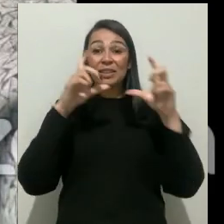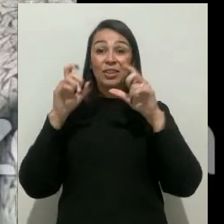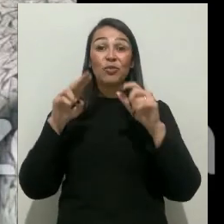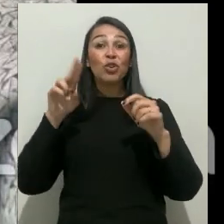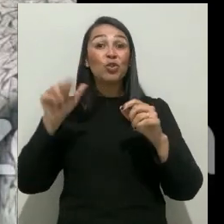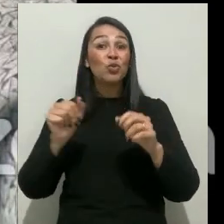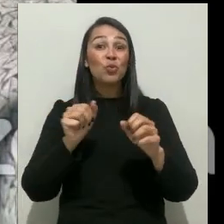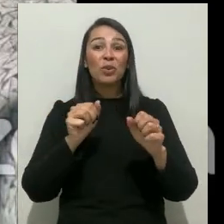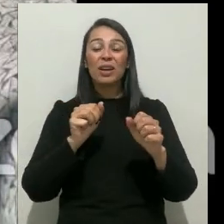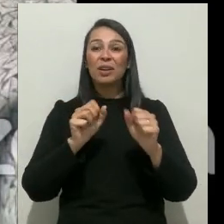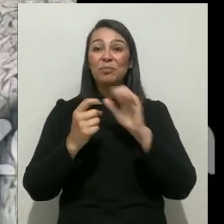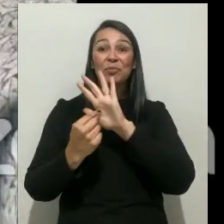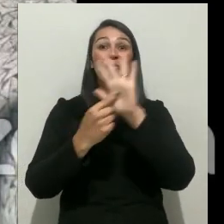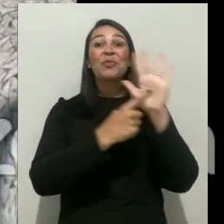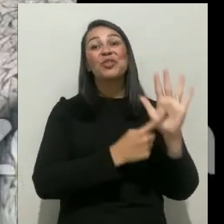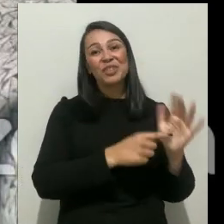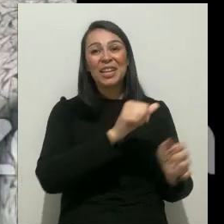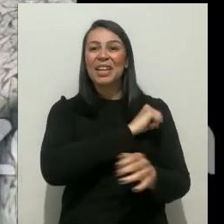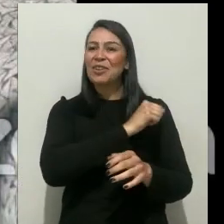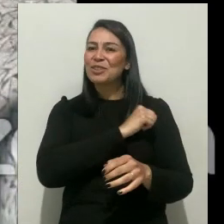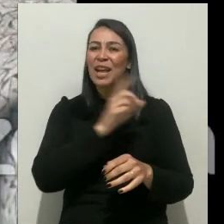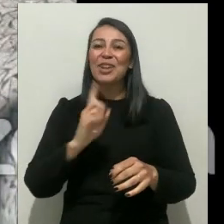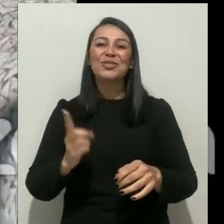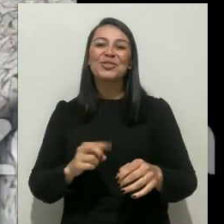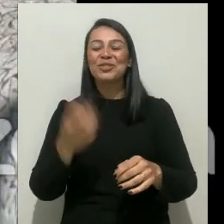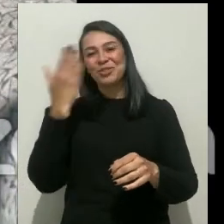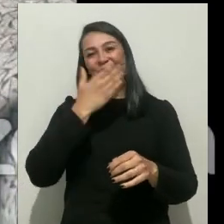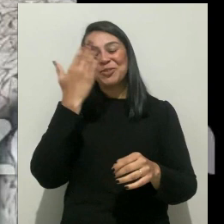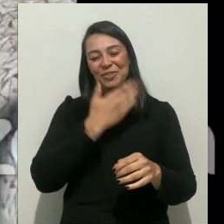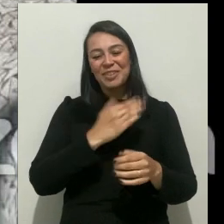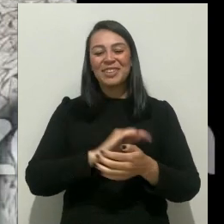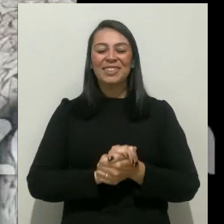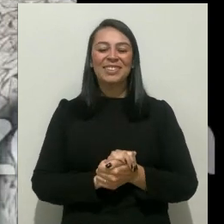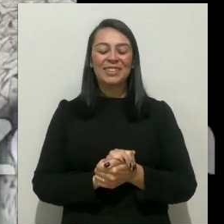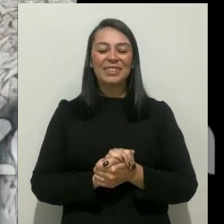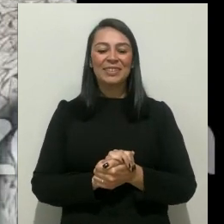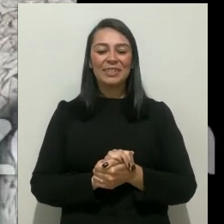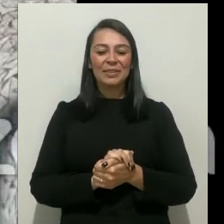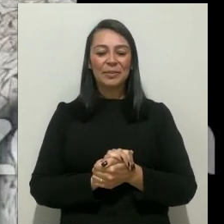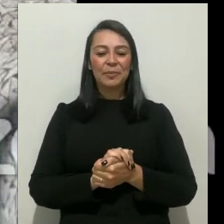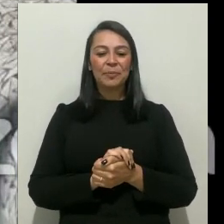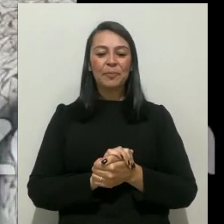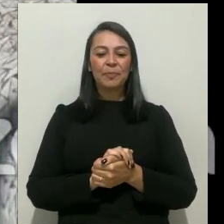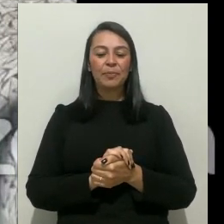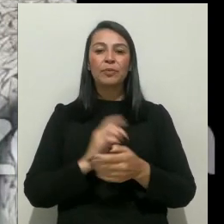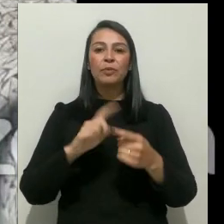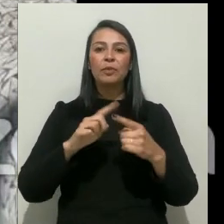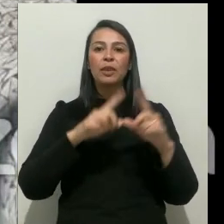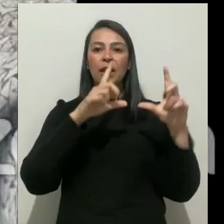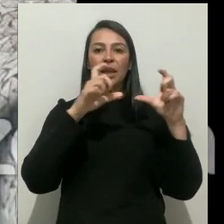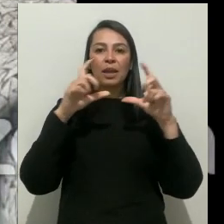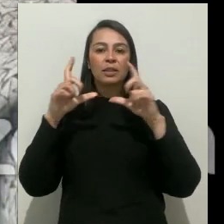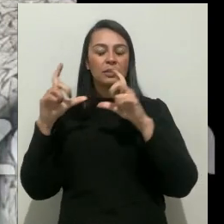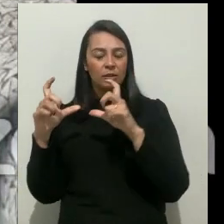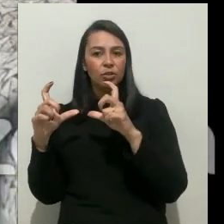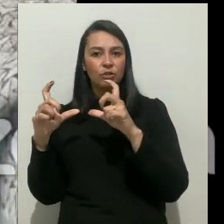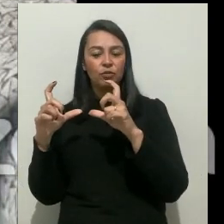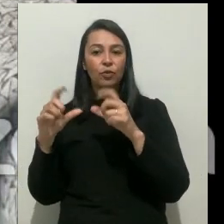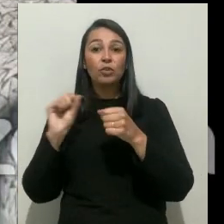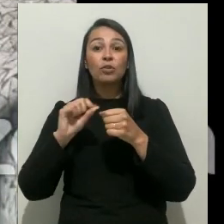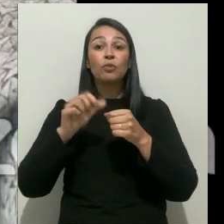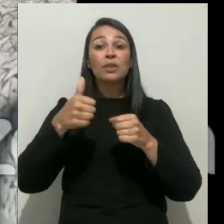viram essas fotos. Vocês estão sendo as primeiras pessoas, depois de 13 anos, porque essas fotos aqui estão